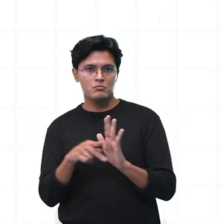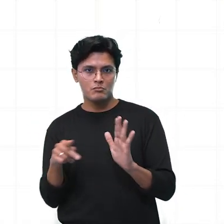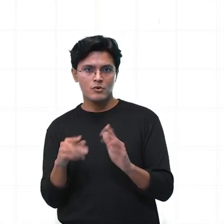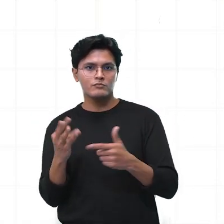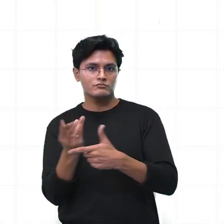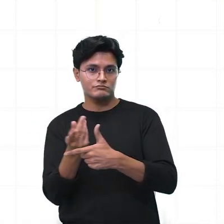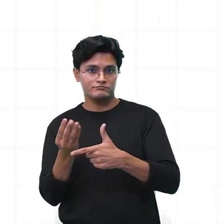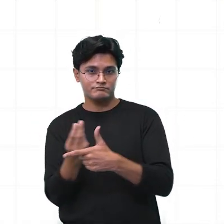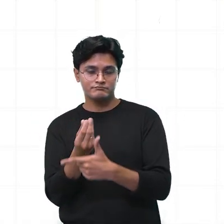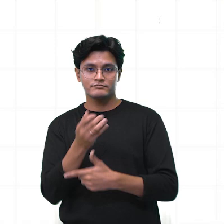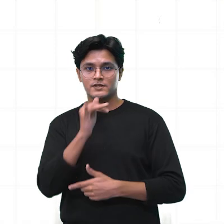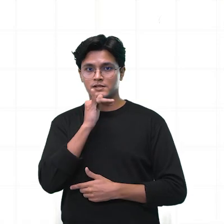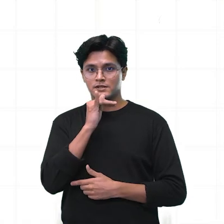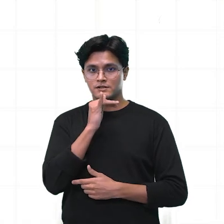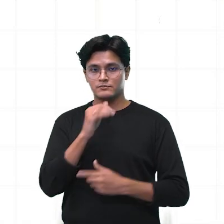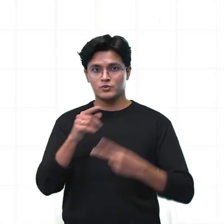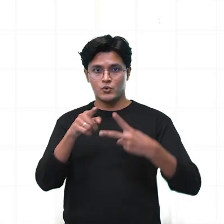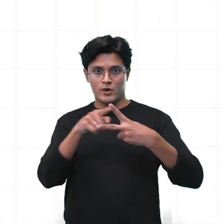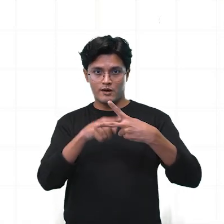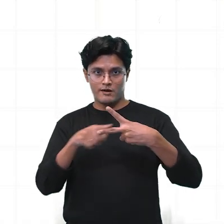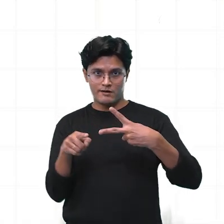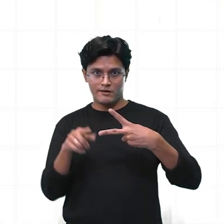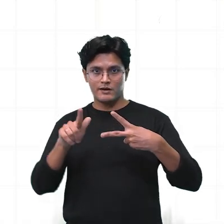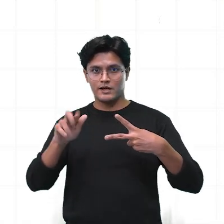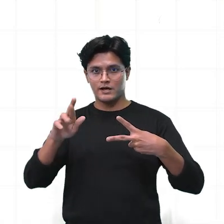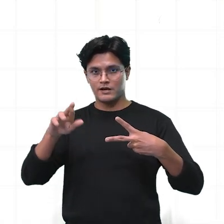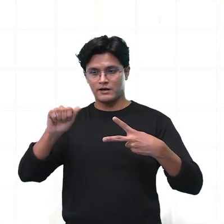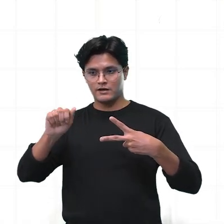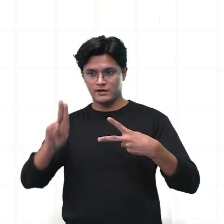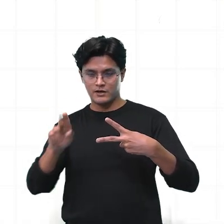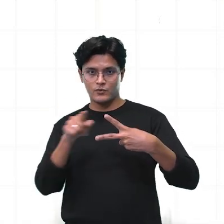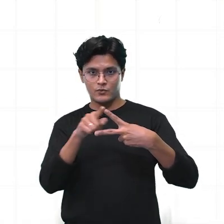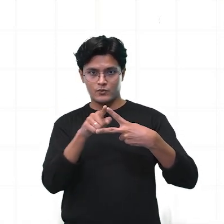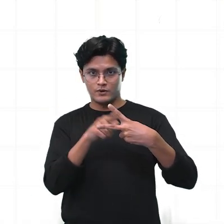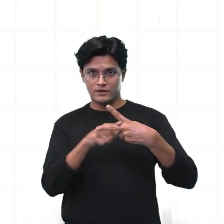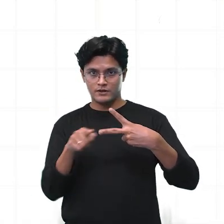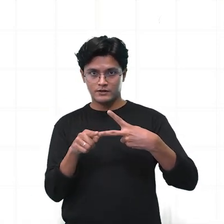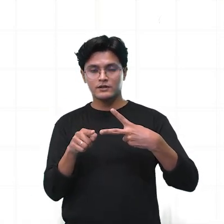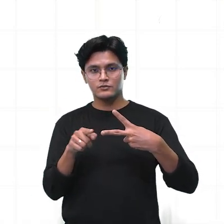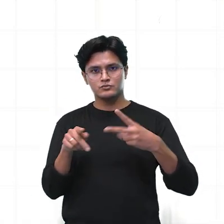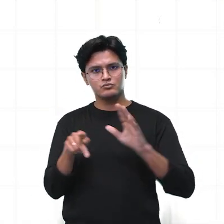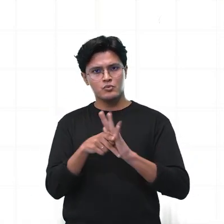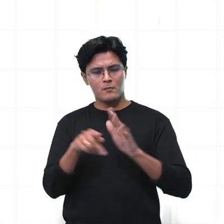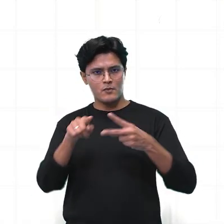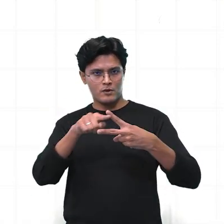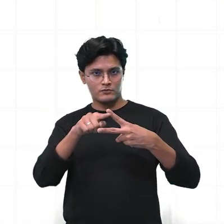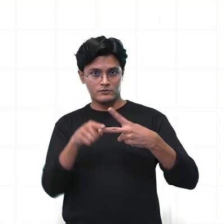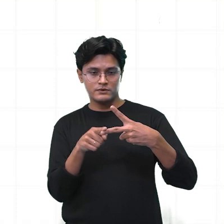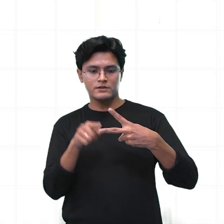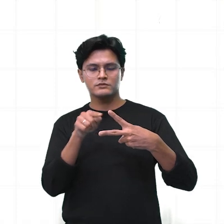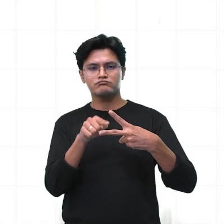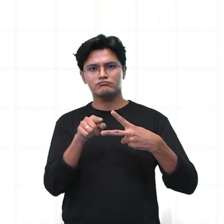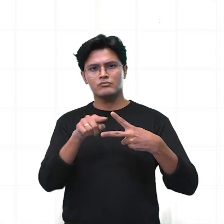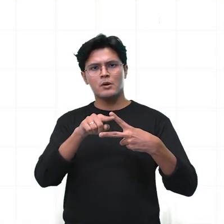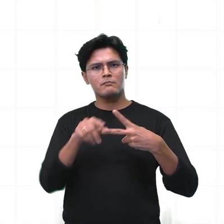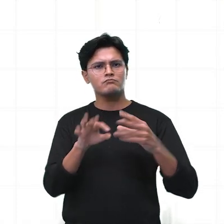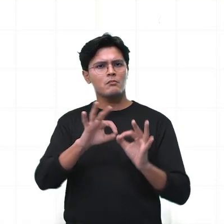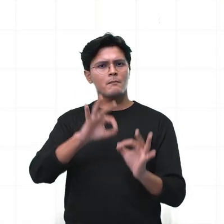A medida em graus de um ângulo é x. Então veja, ele está dizendo aqui que a medida de um ângulo é